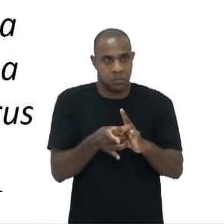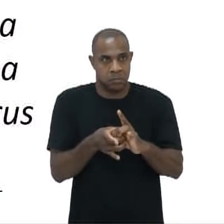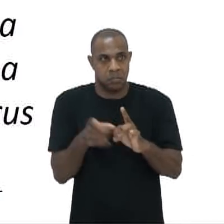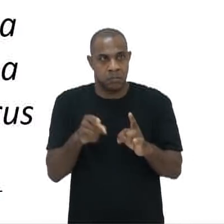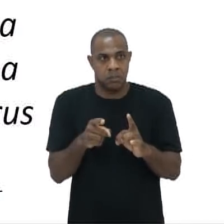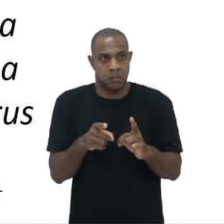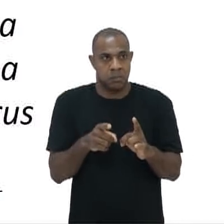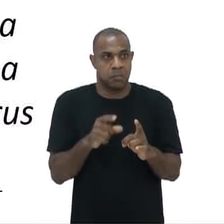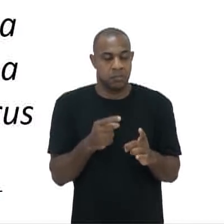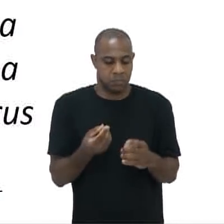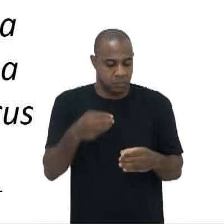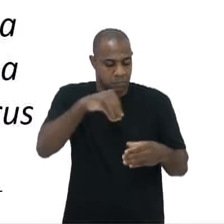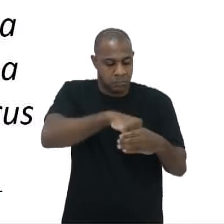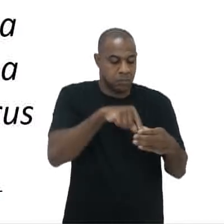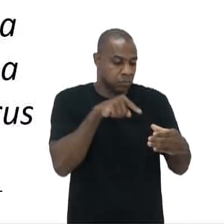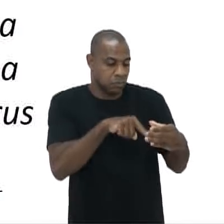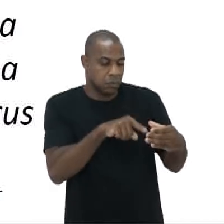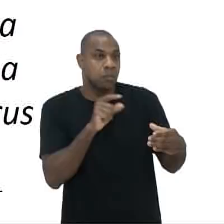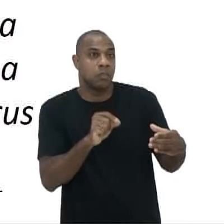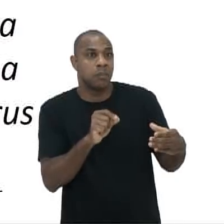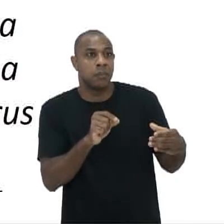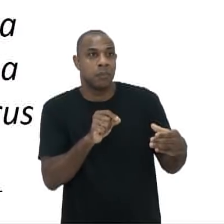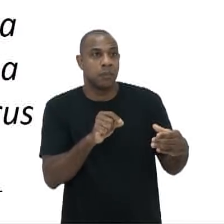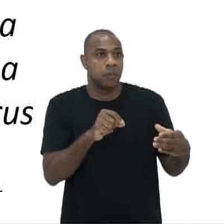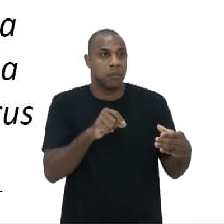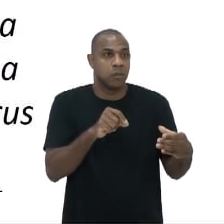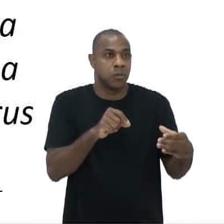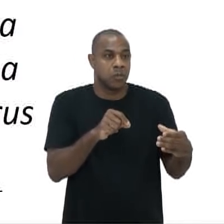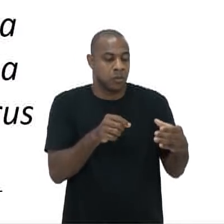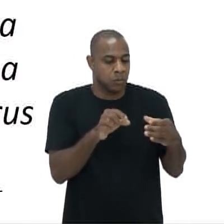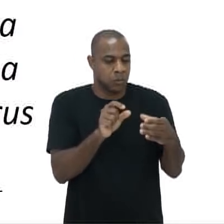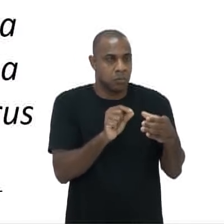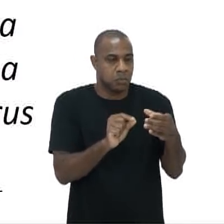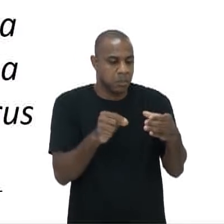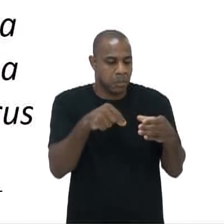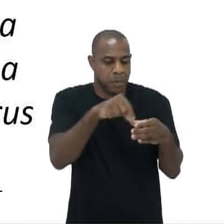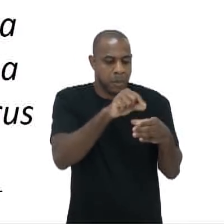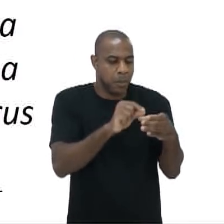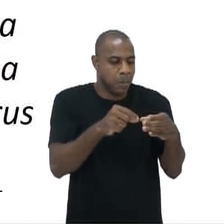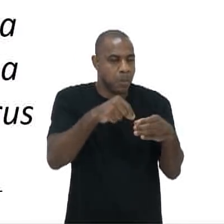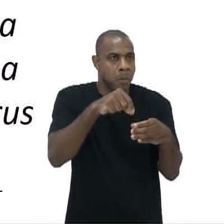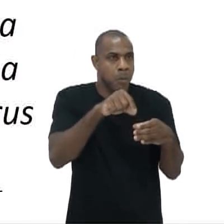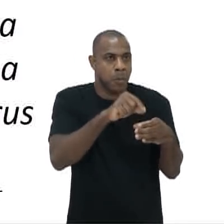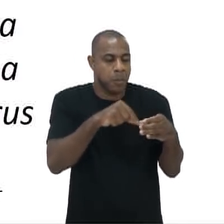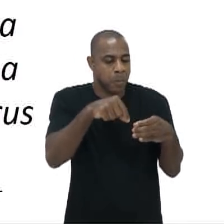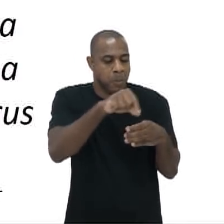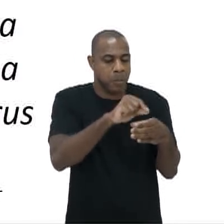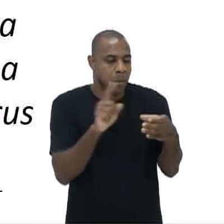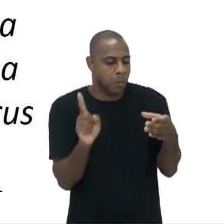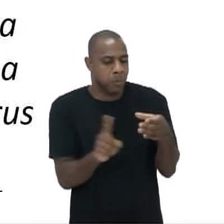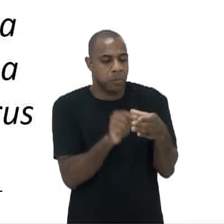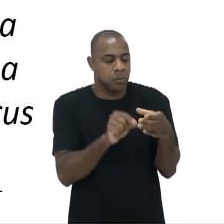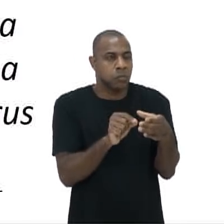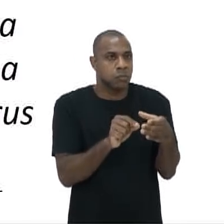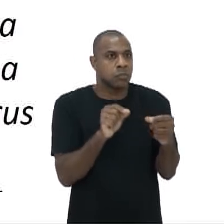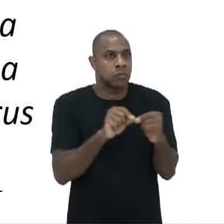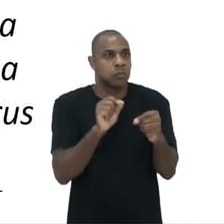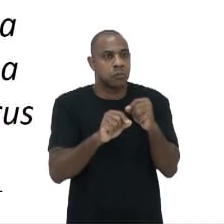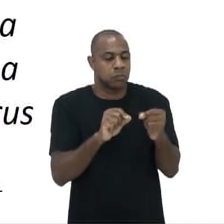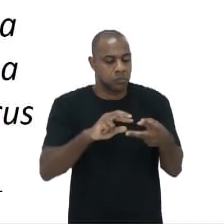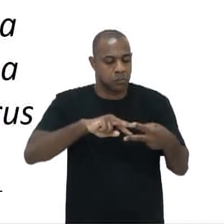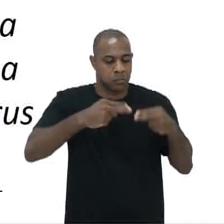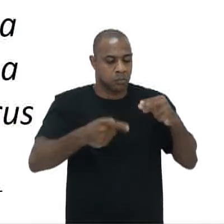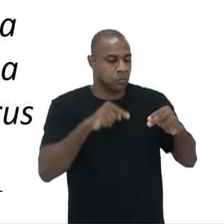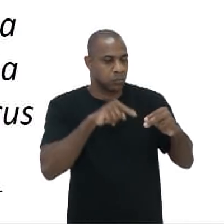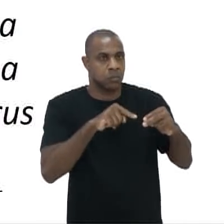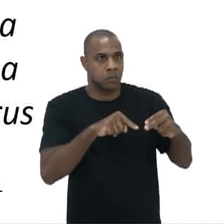hospedeiro. Uma vez lá dentro, o micro-organismo passa a comandar a célula, obrigando-a a replicar seu material